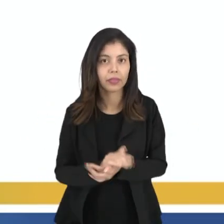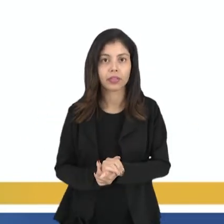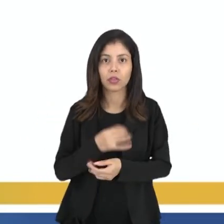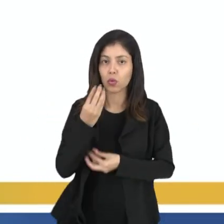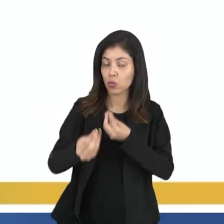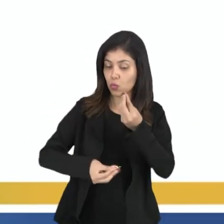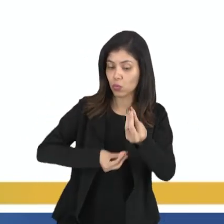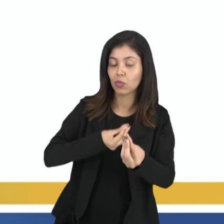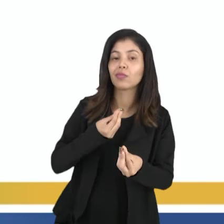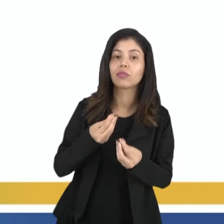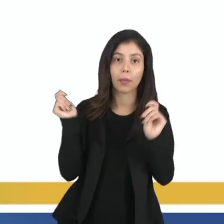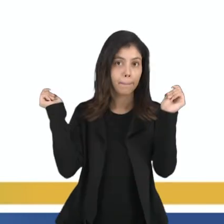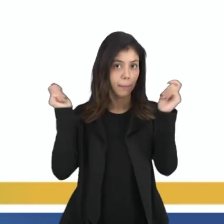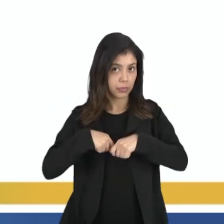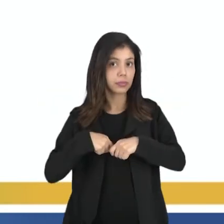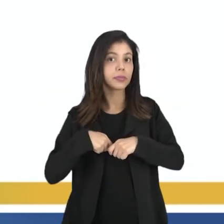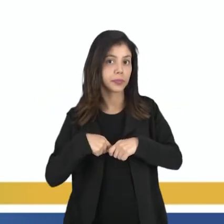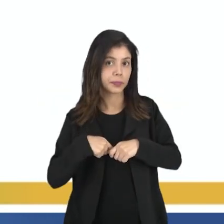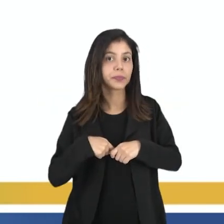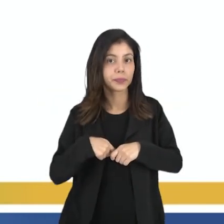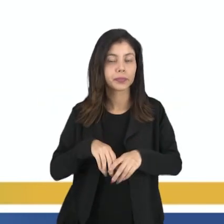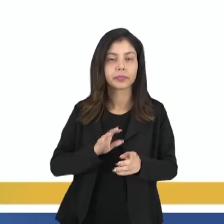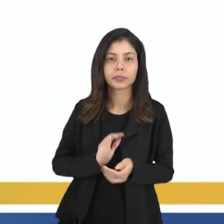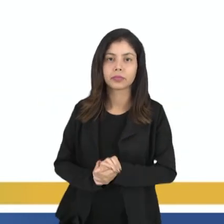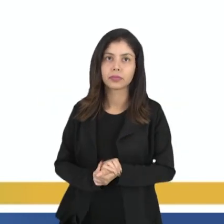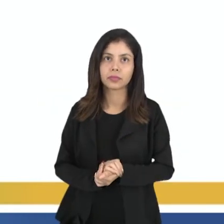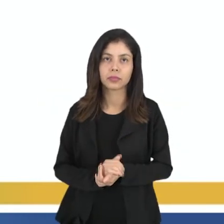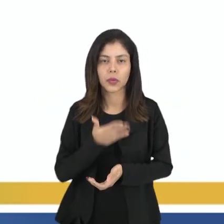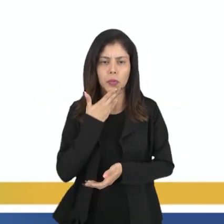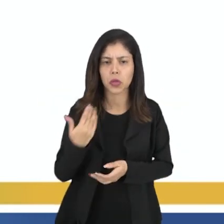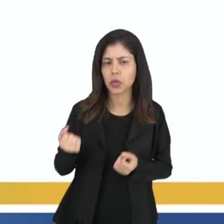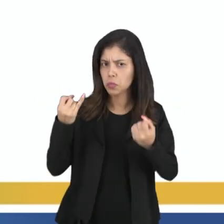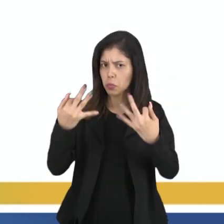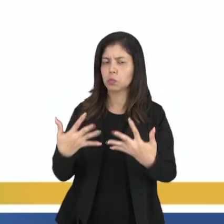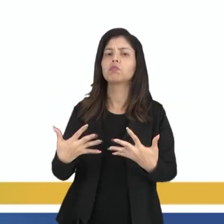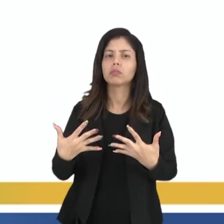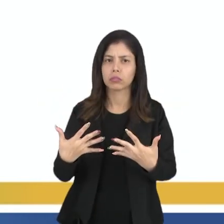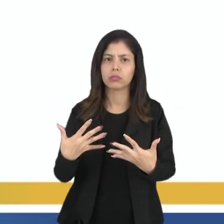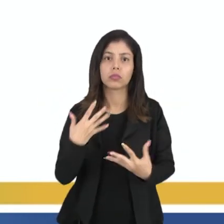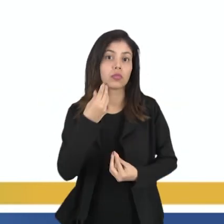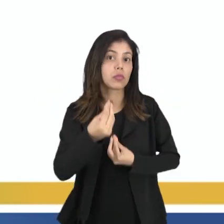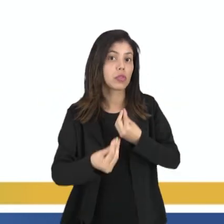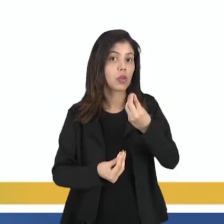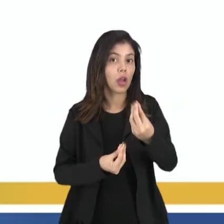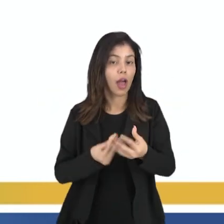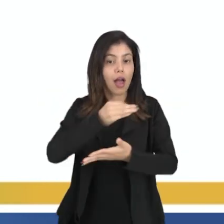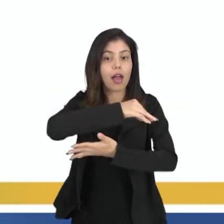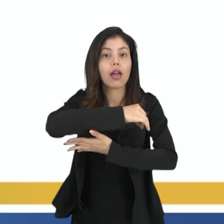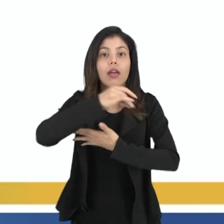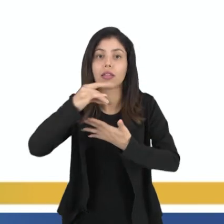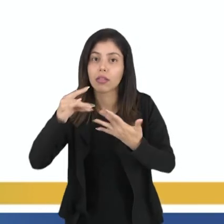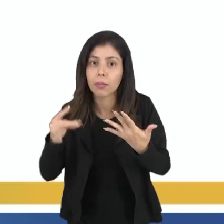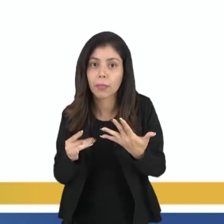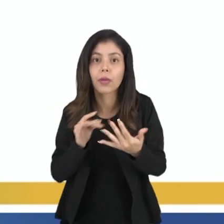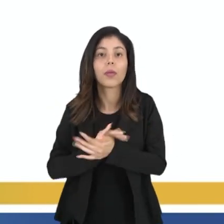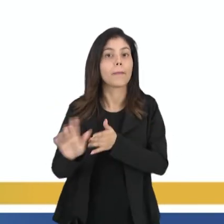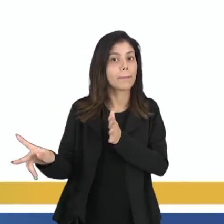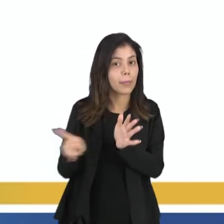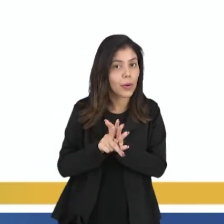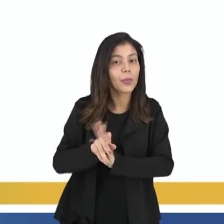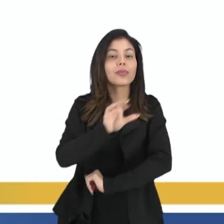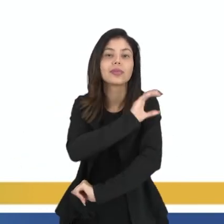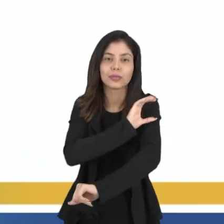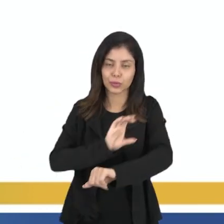D como possibilidades. Possibilidades não, melhor colocando, como elementos